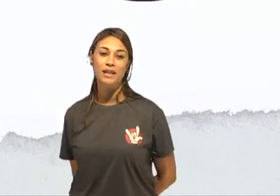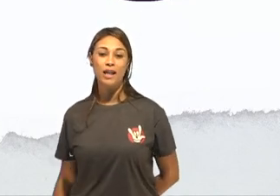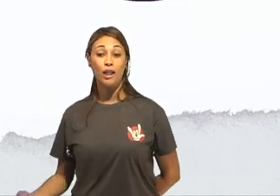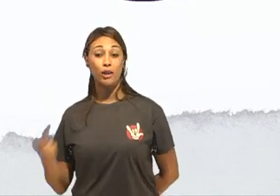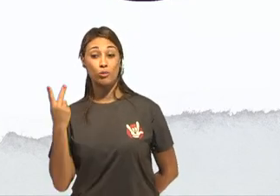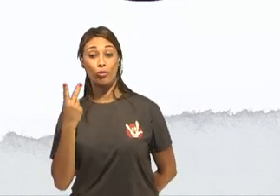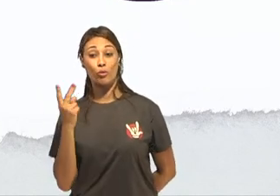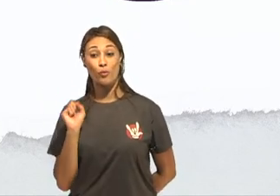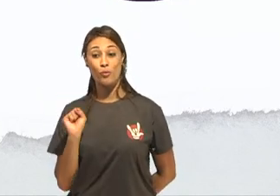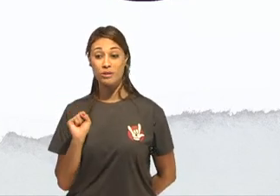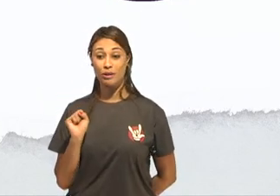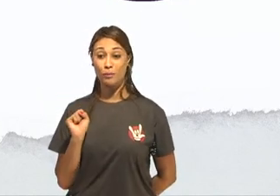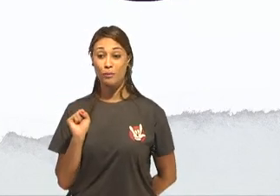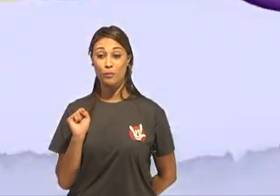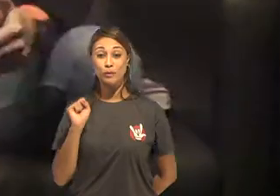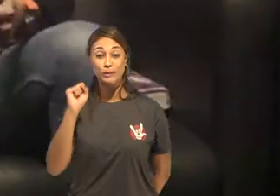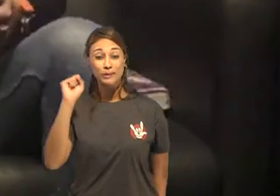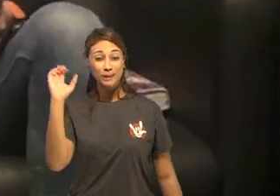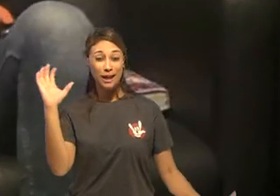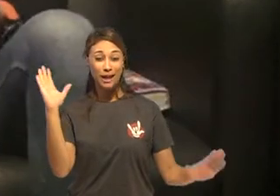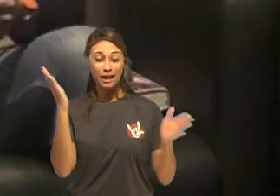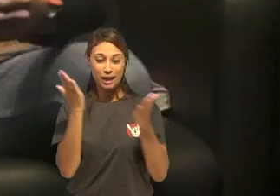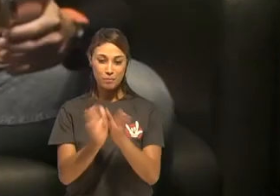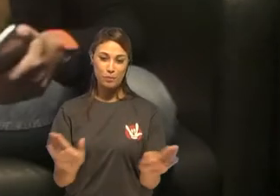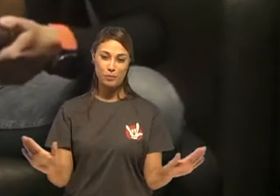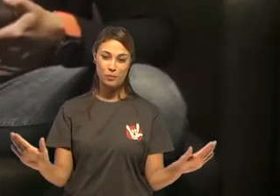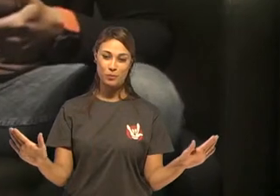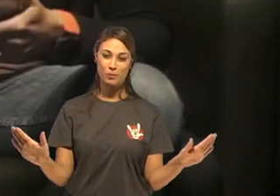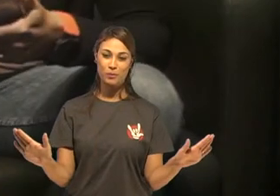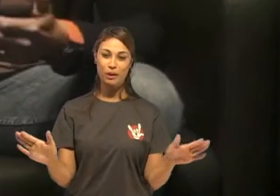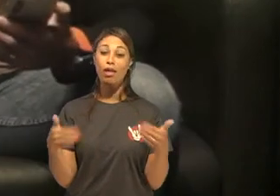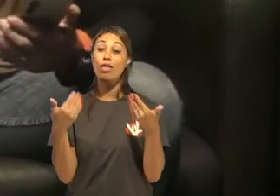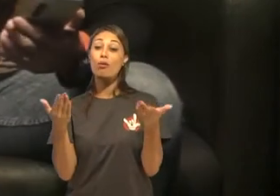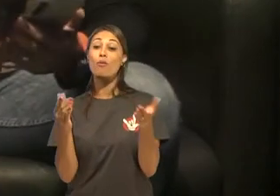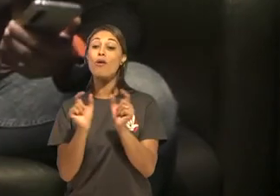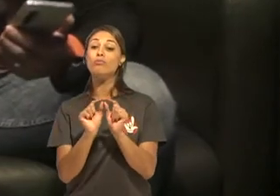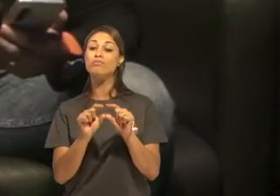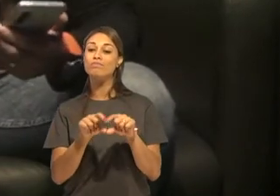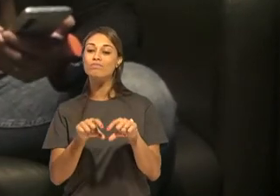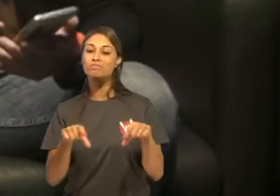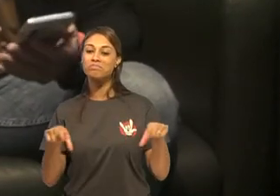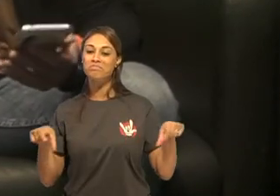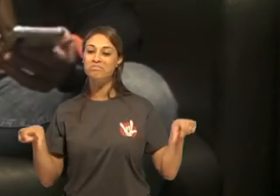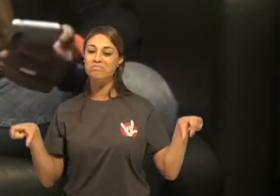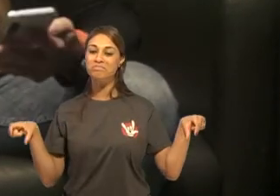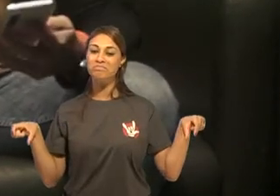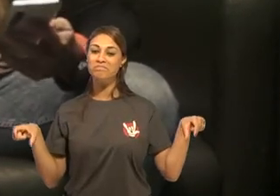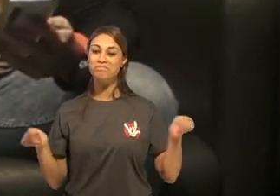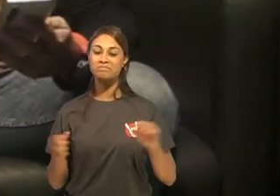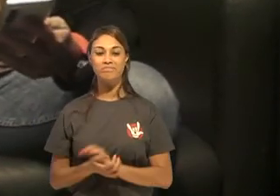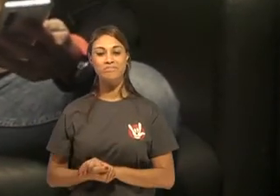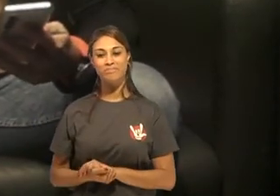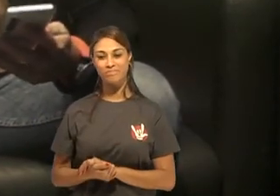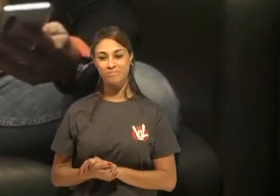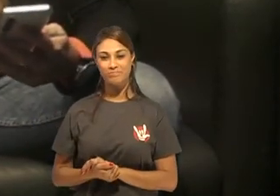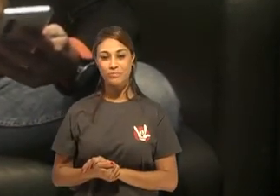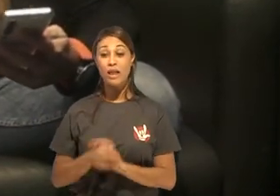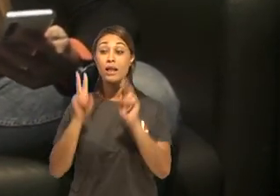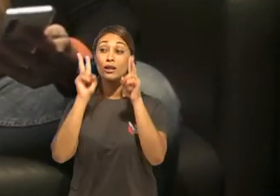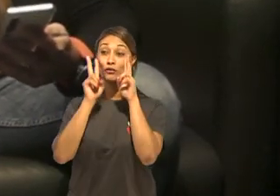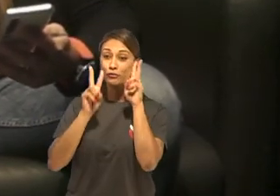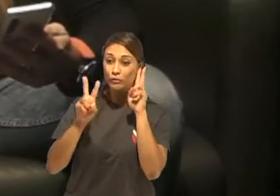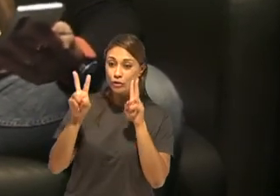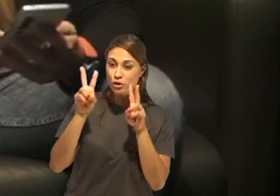2 segundos. Zerou. Qual é o versículo, Vanessa? Vigiai e orai para não cair